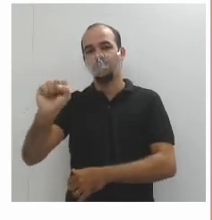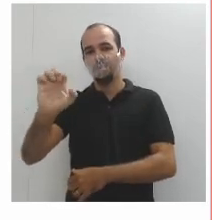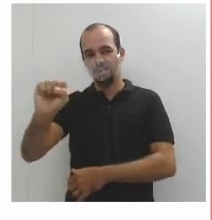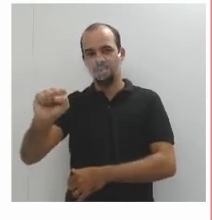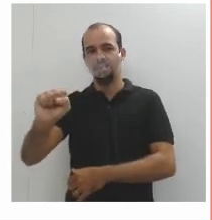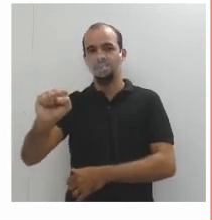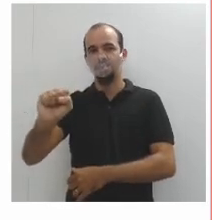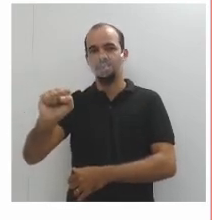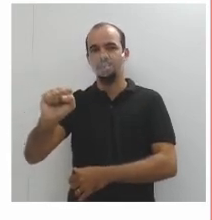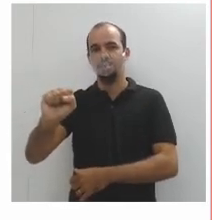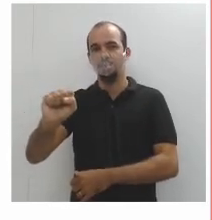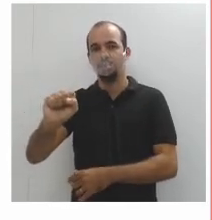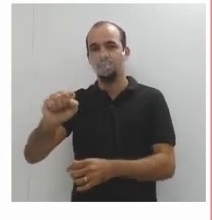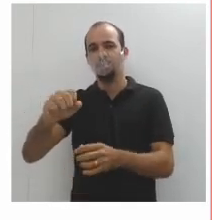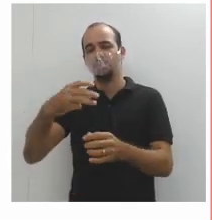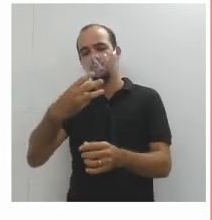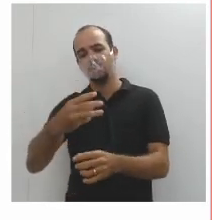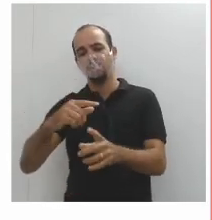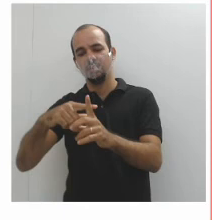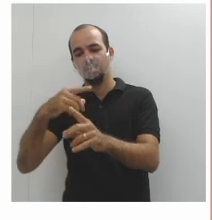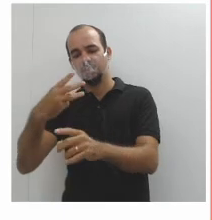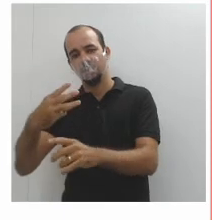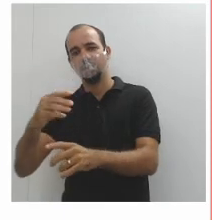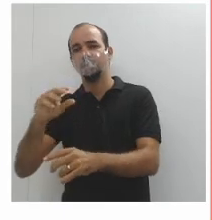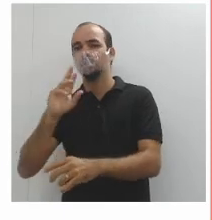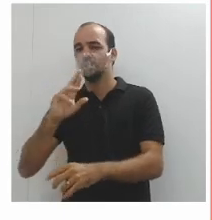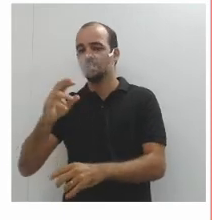3, 6. Resposta com certeza,